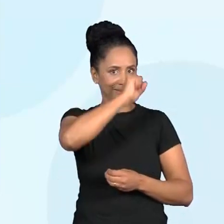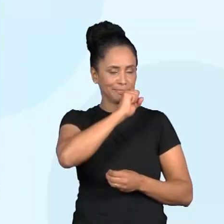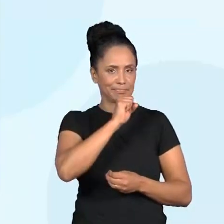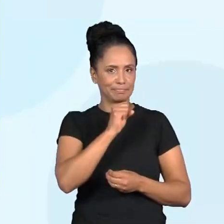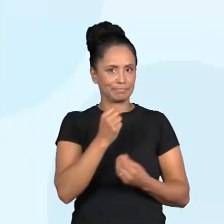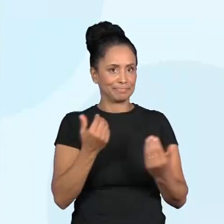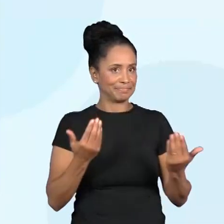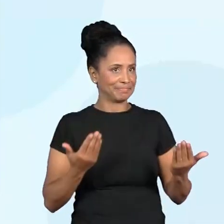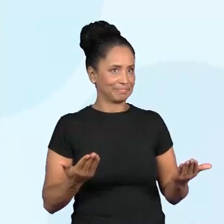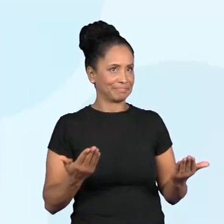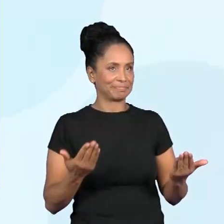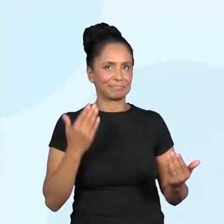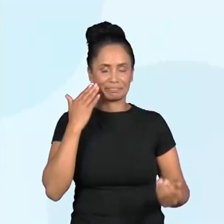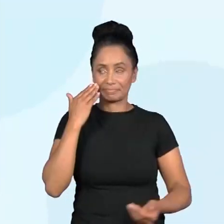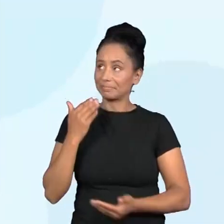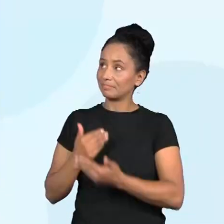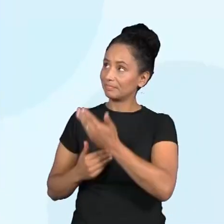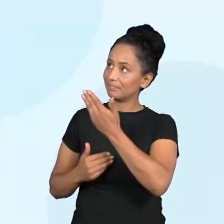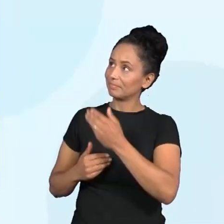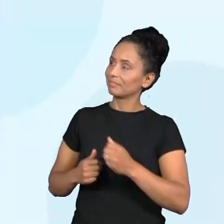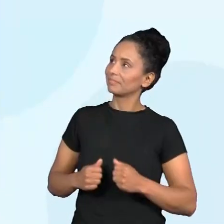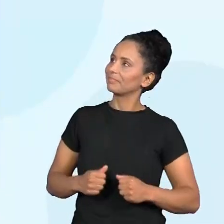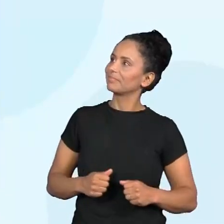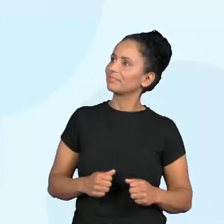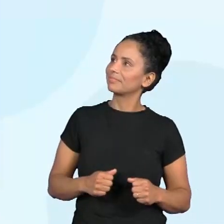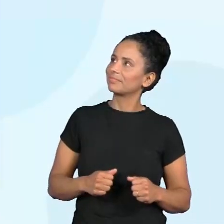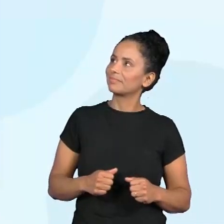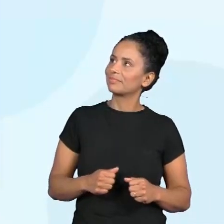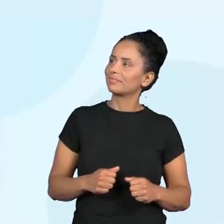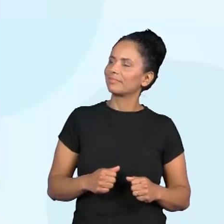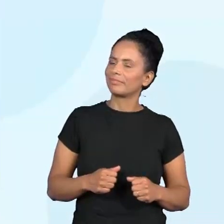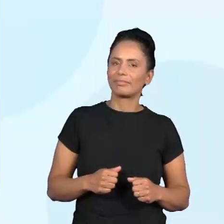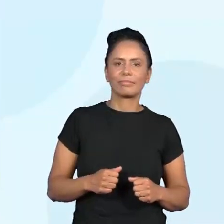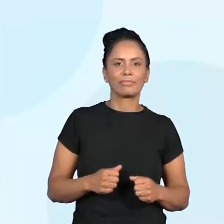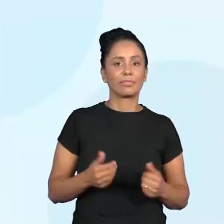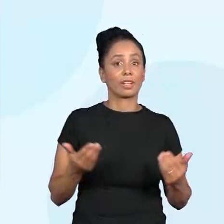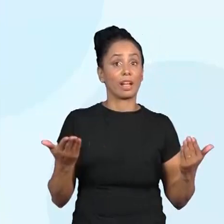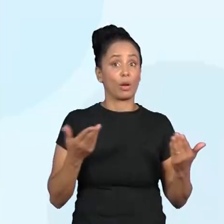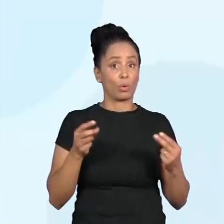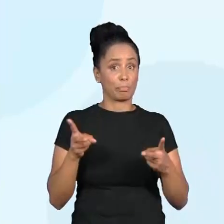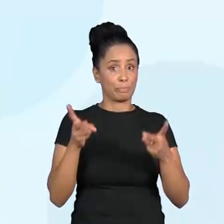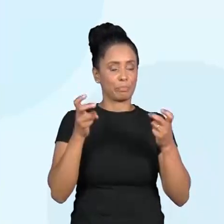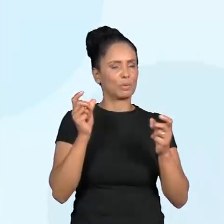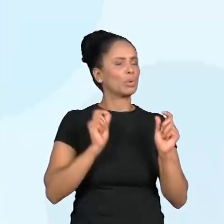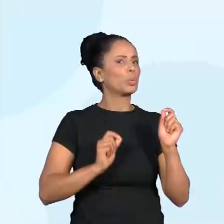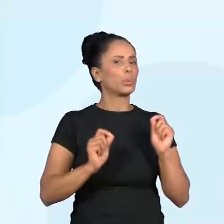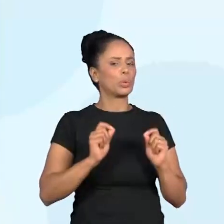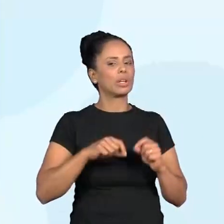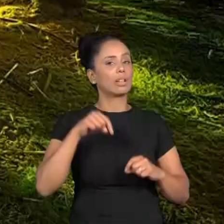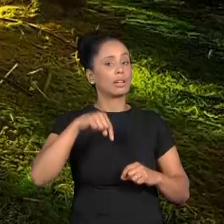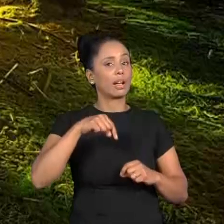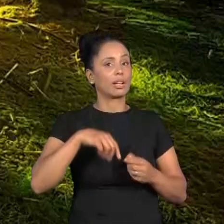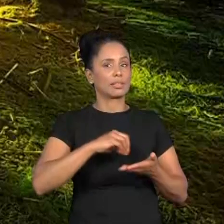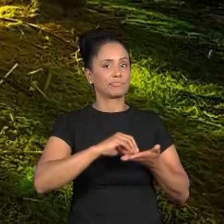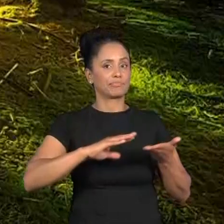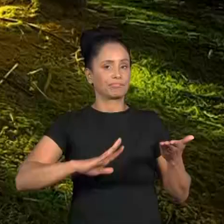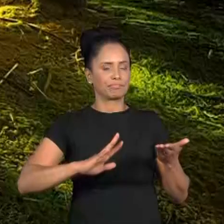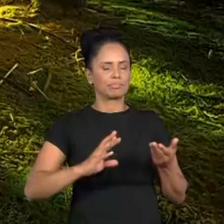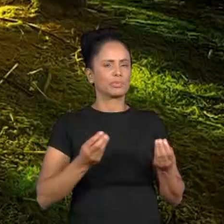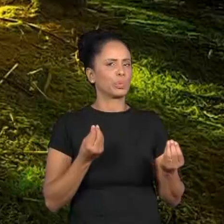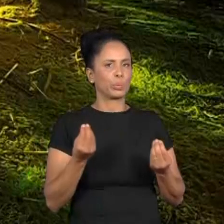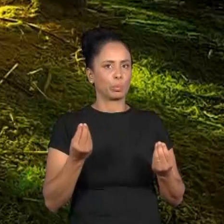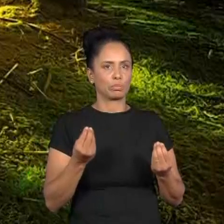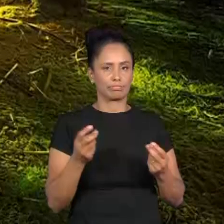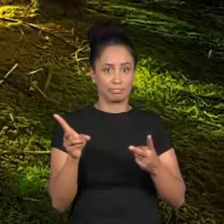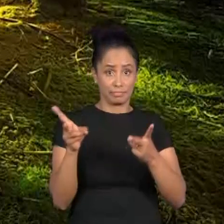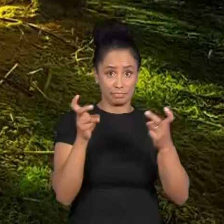fazendo parte desse ciclo diário, enfim. Vamos ver o que temos aqui na nossa atividade, observar aí algumas